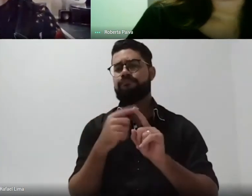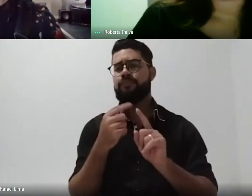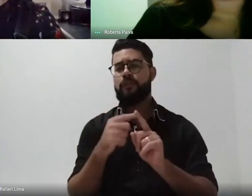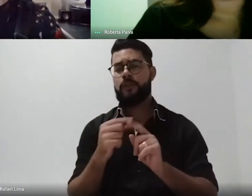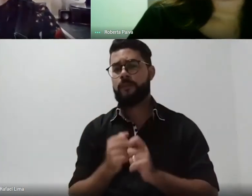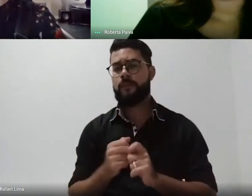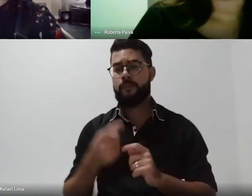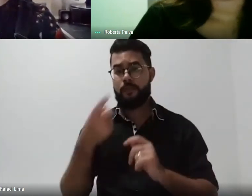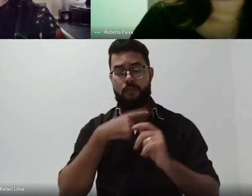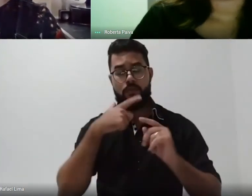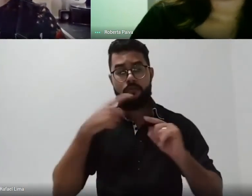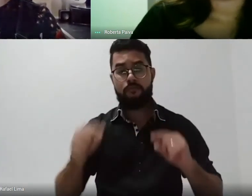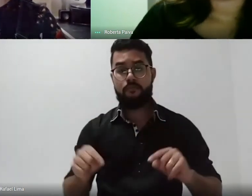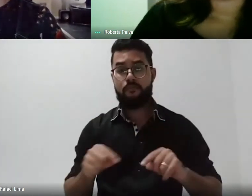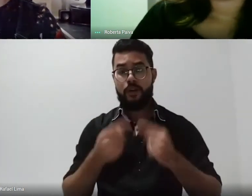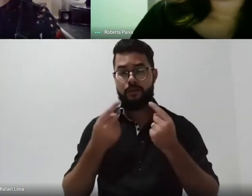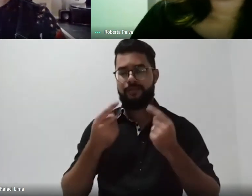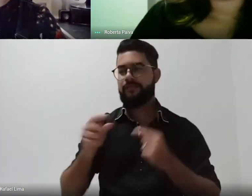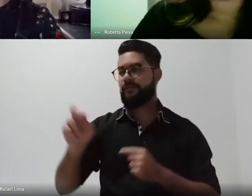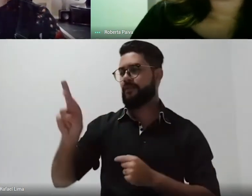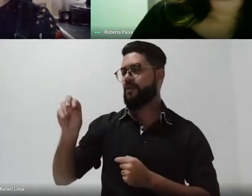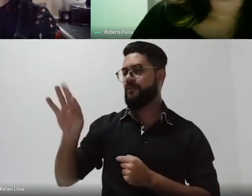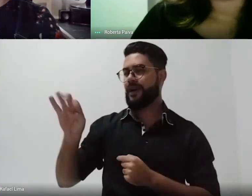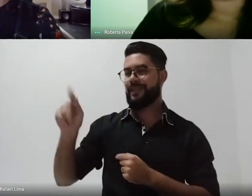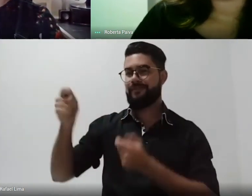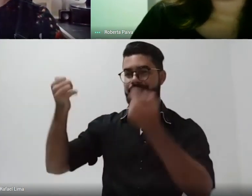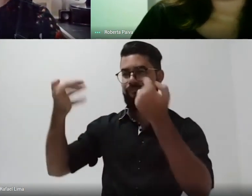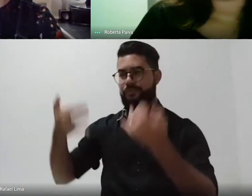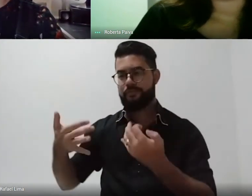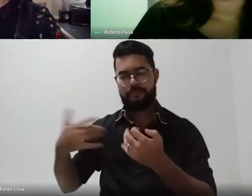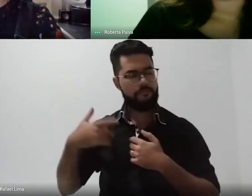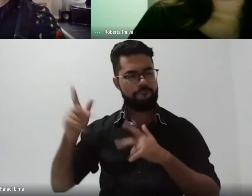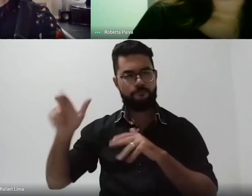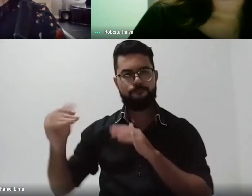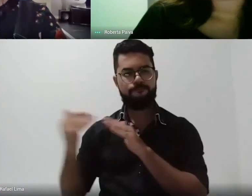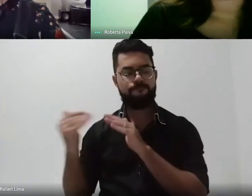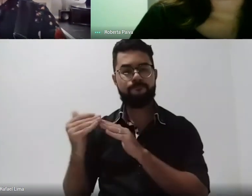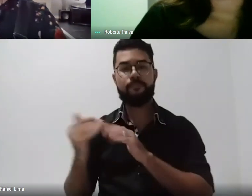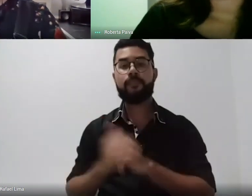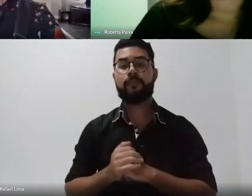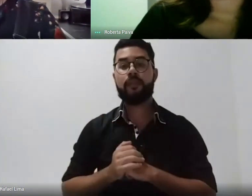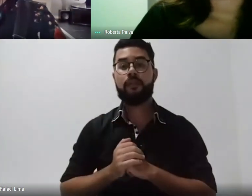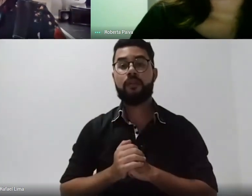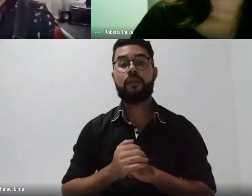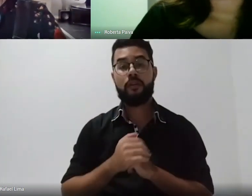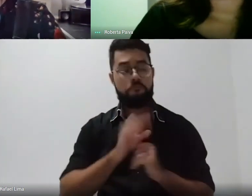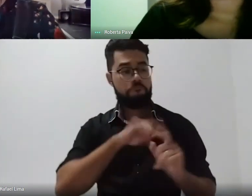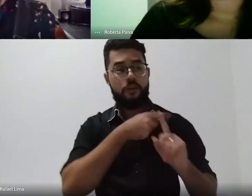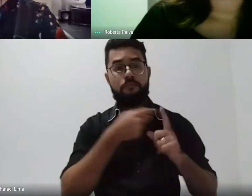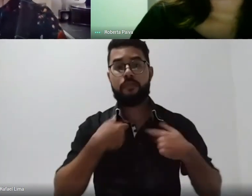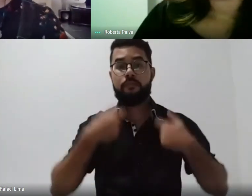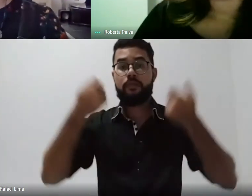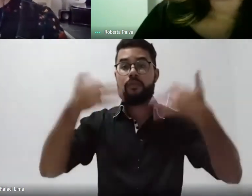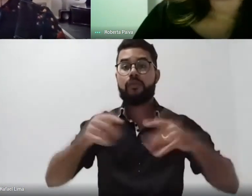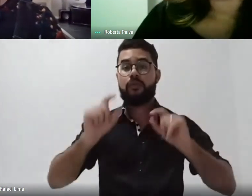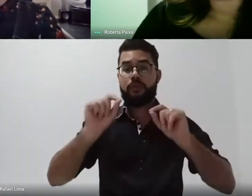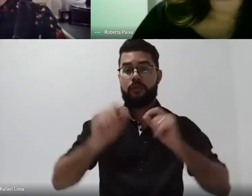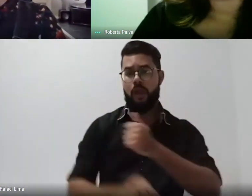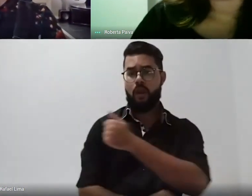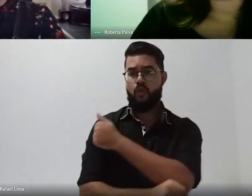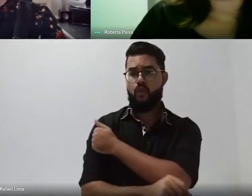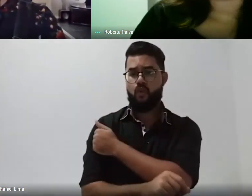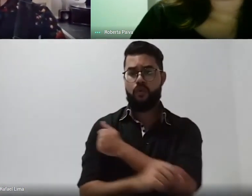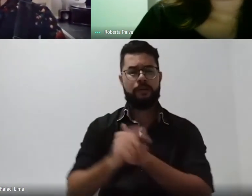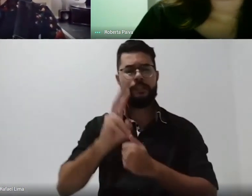corroboro com tudo que a professora Roberta falou e ainda acrescento, né? Como eu disse a vocês, a gente tem um feedback muito grande dos alunos em projetos como